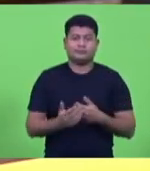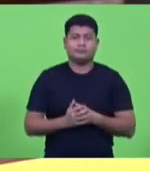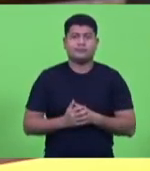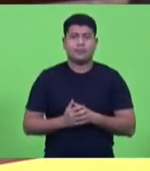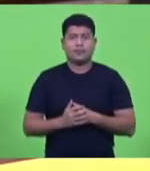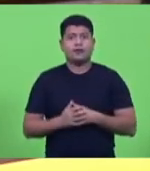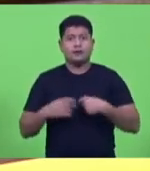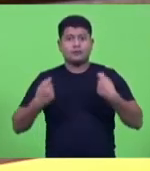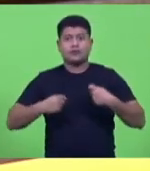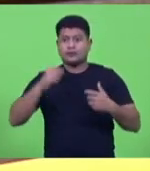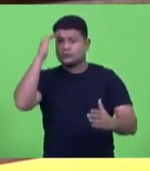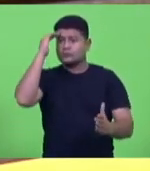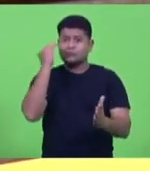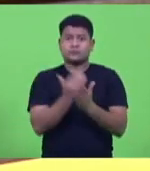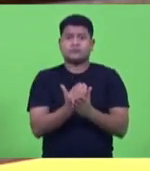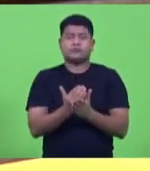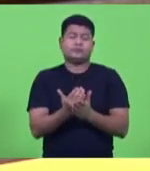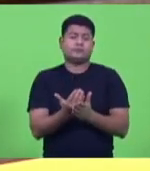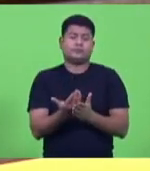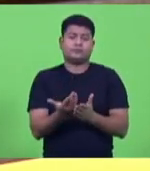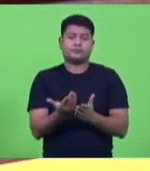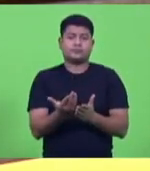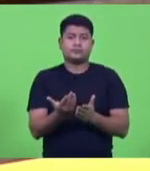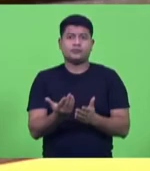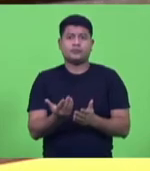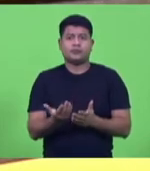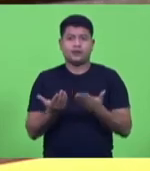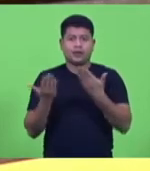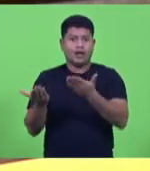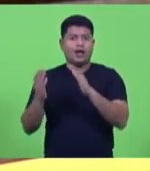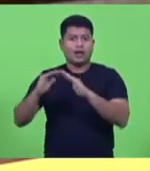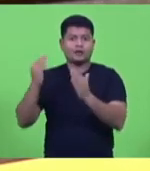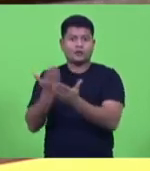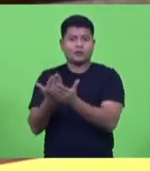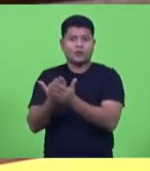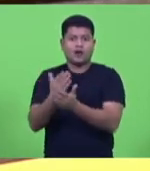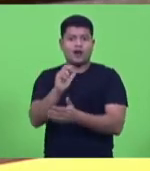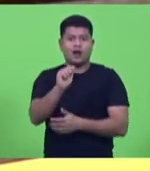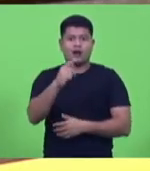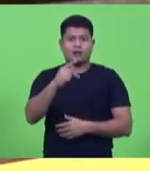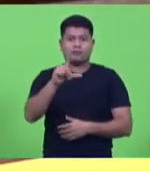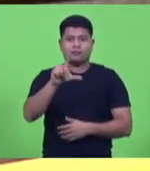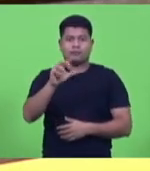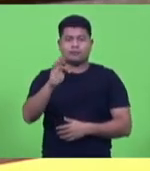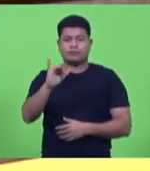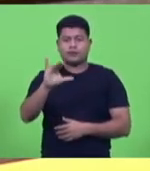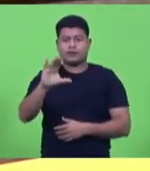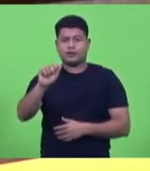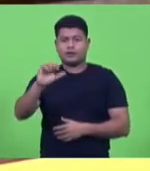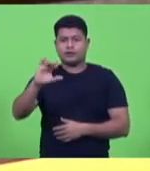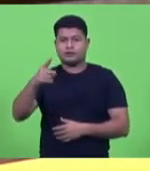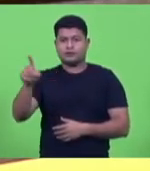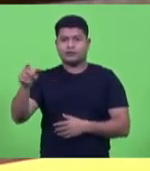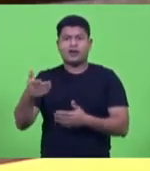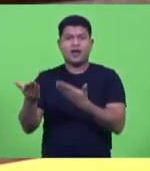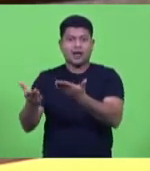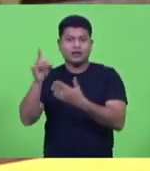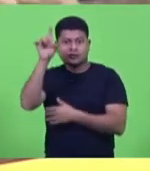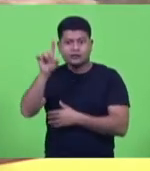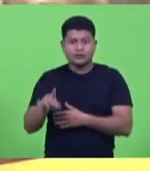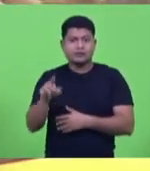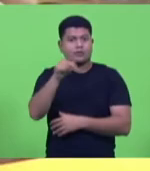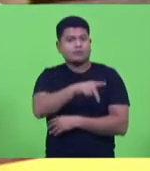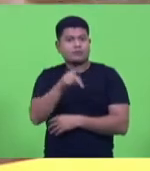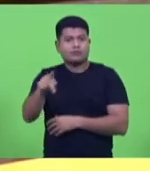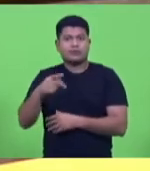com os seus deveres. E o fato é que o colégio de aplicação, os professores e a diretoria não têm a pele em risco, porque podem